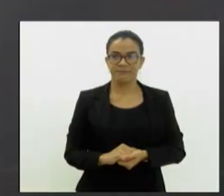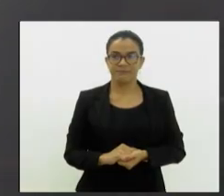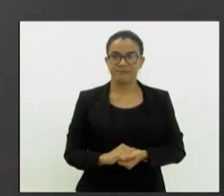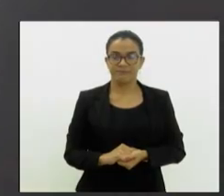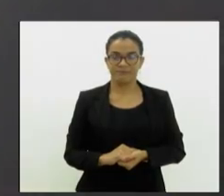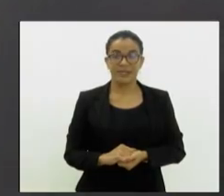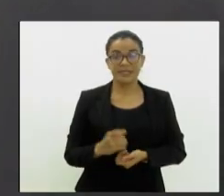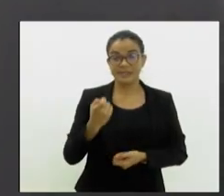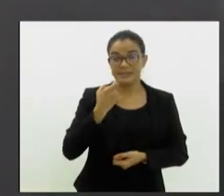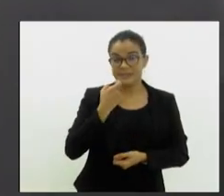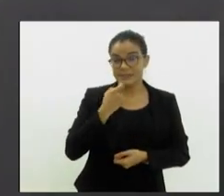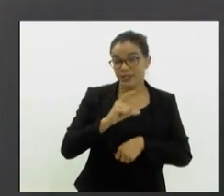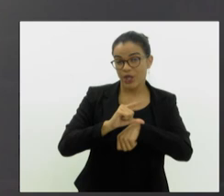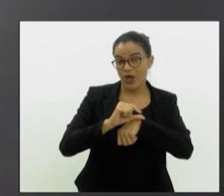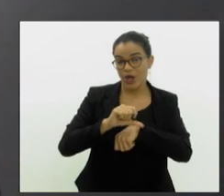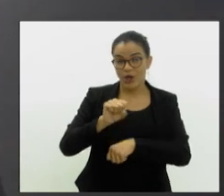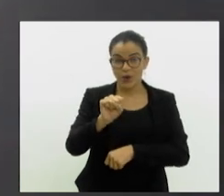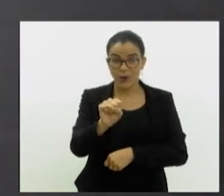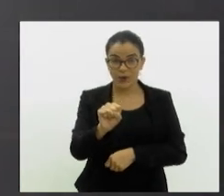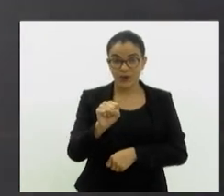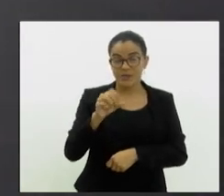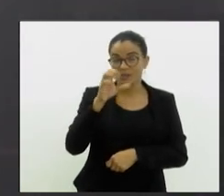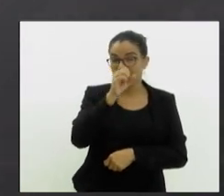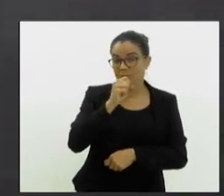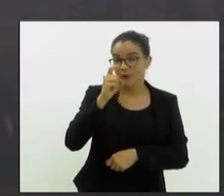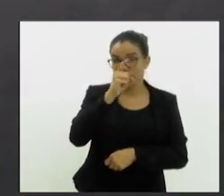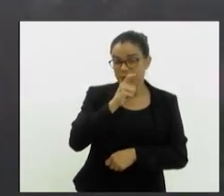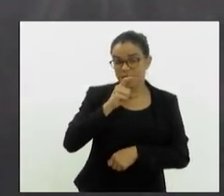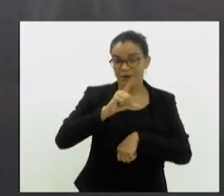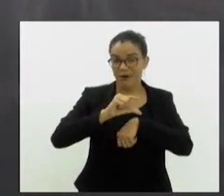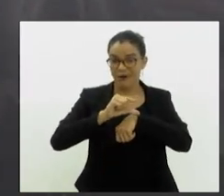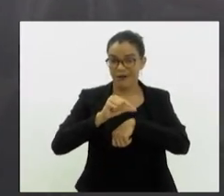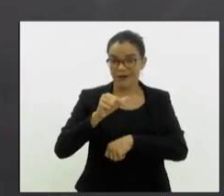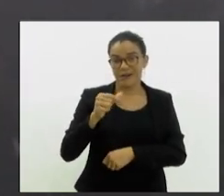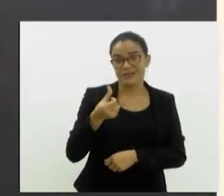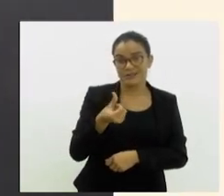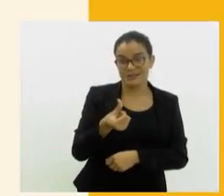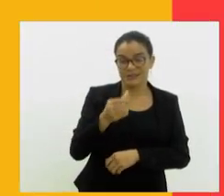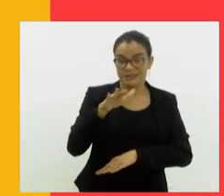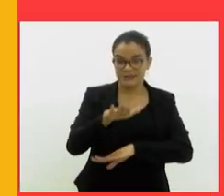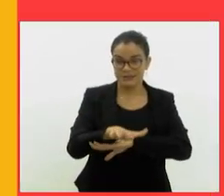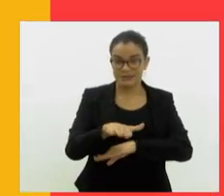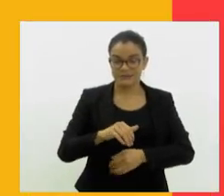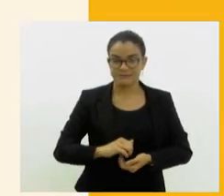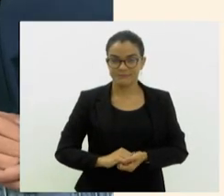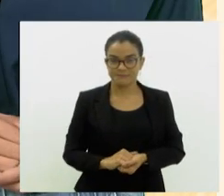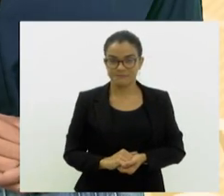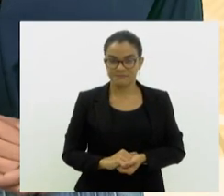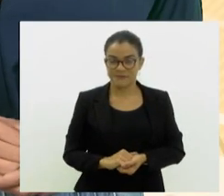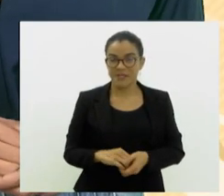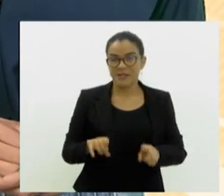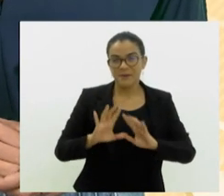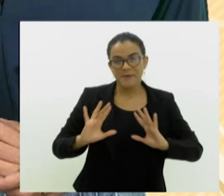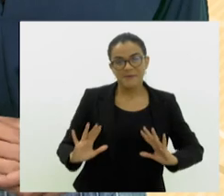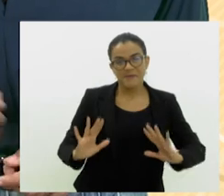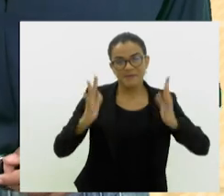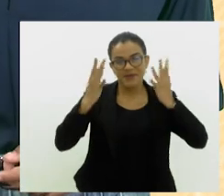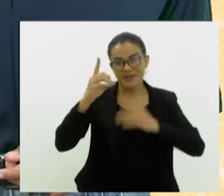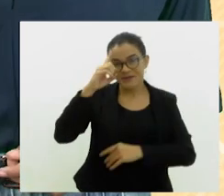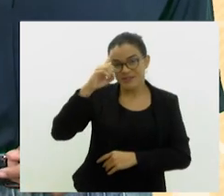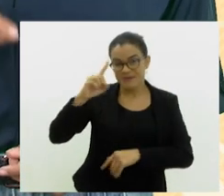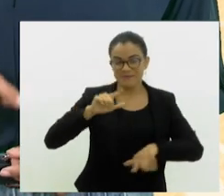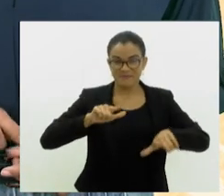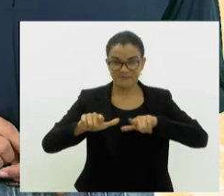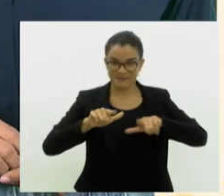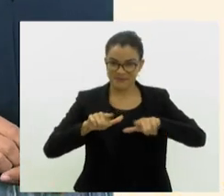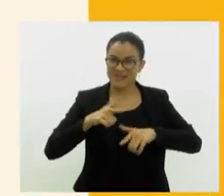Na sexta, às 8 da noite, sábado e domingo, às 6 horas da tarde. E para celebrar o Dia do Trabalhador,